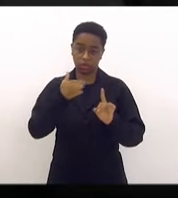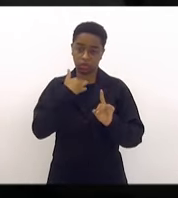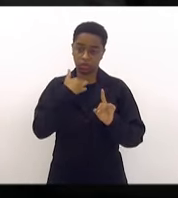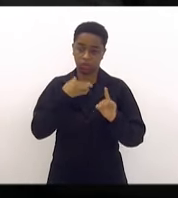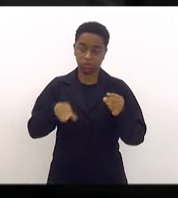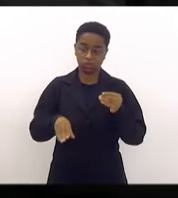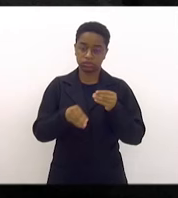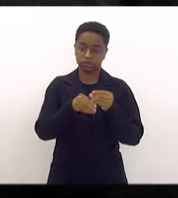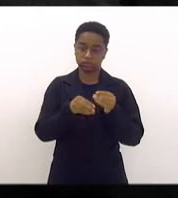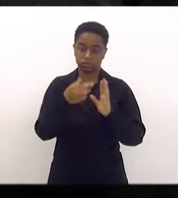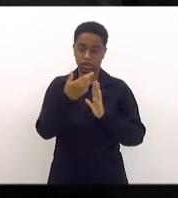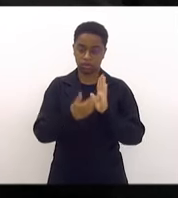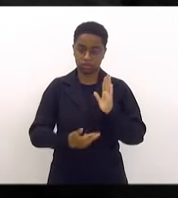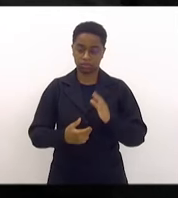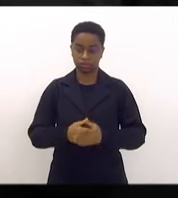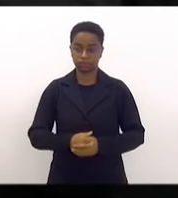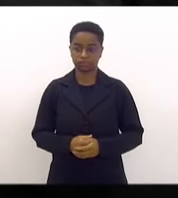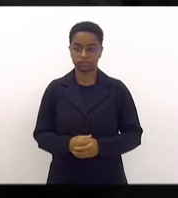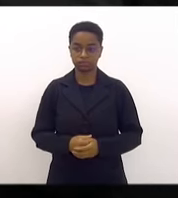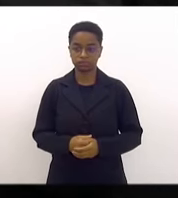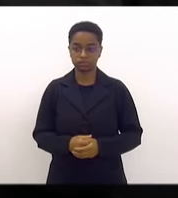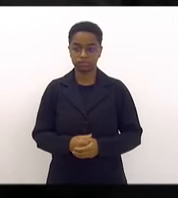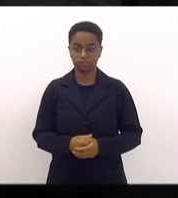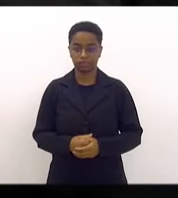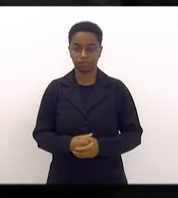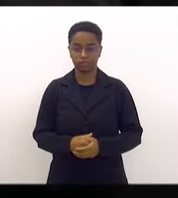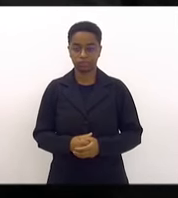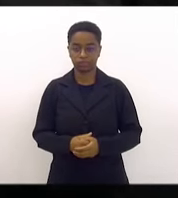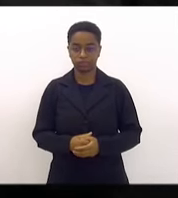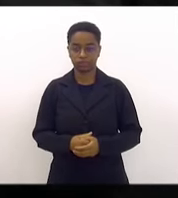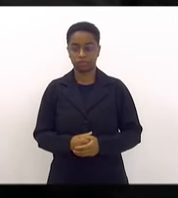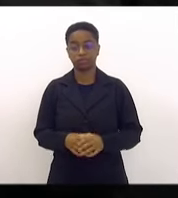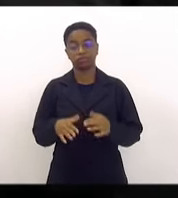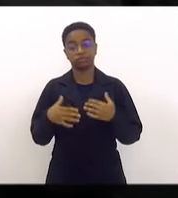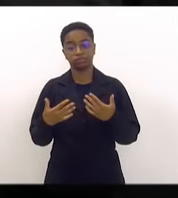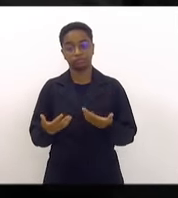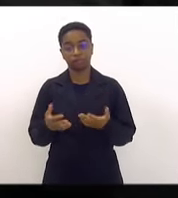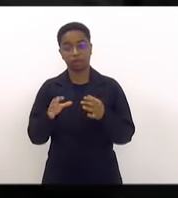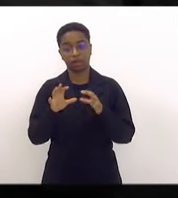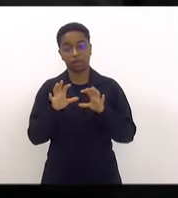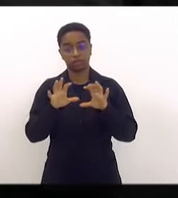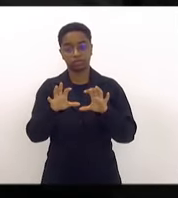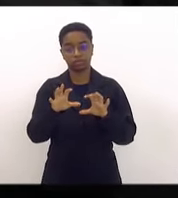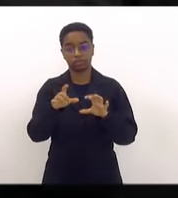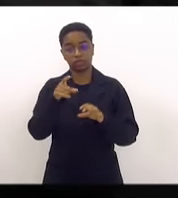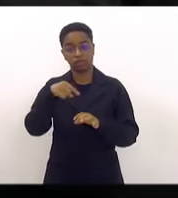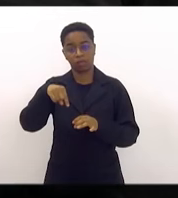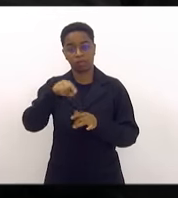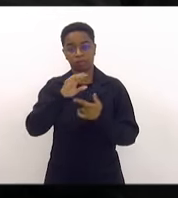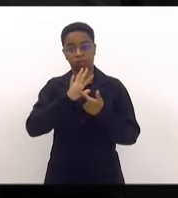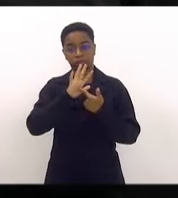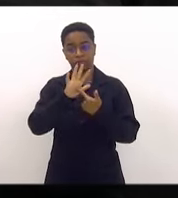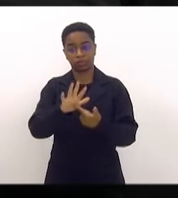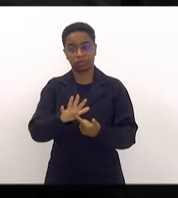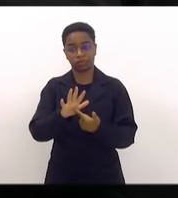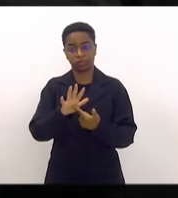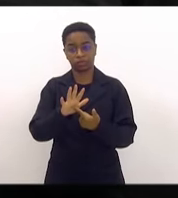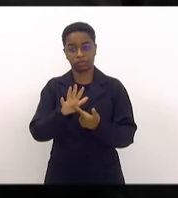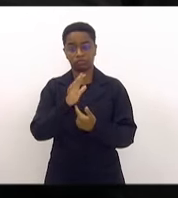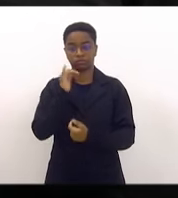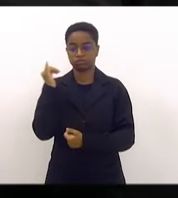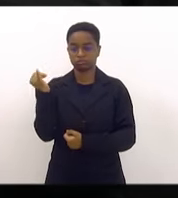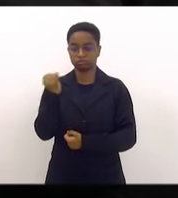dentro desse relatório Então nesse sentido o que os senhores os senhores trouxeram é muito